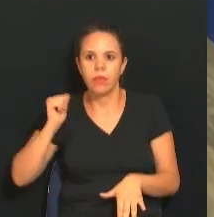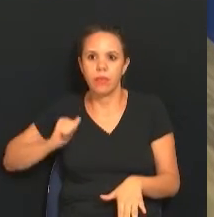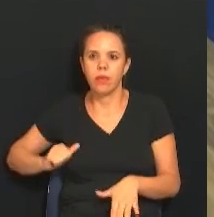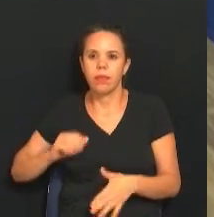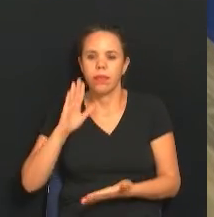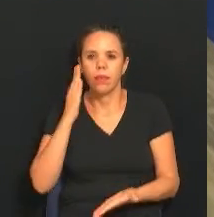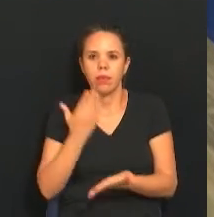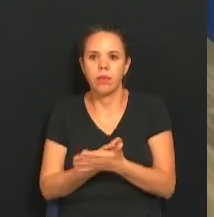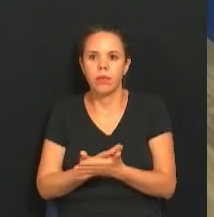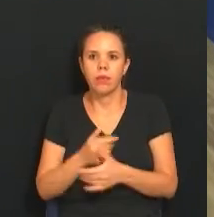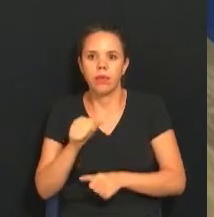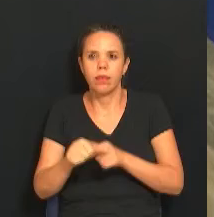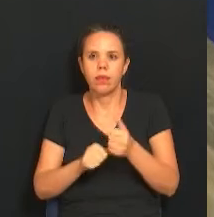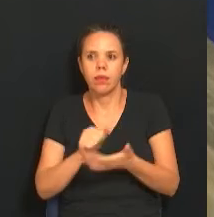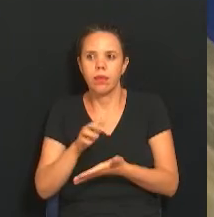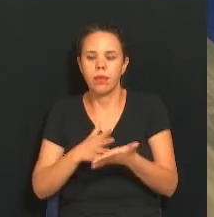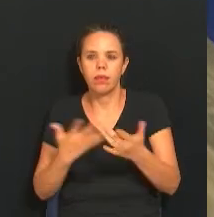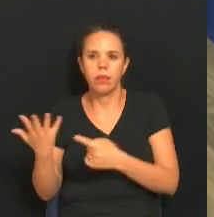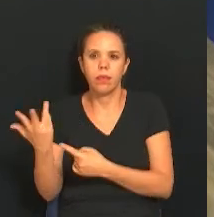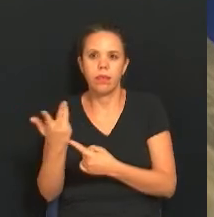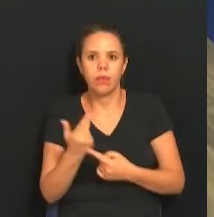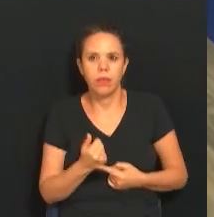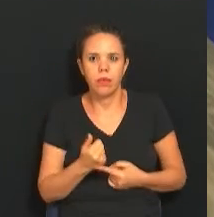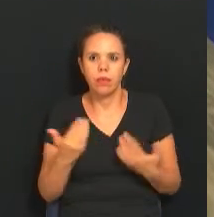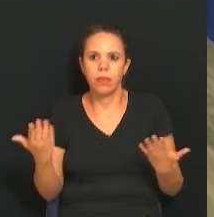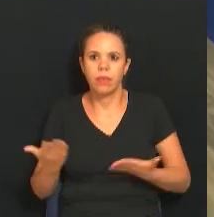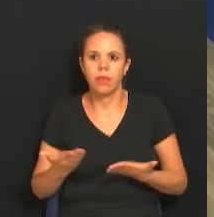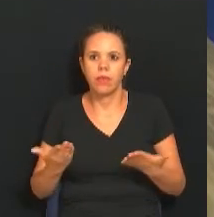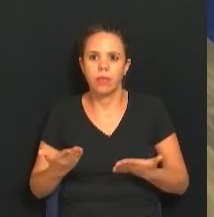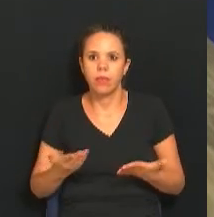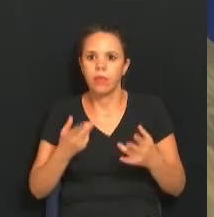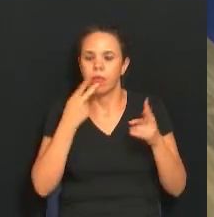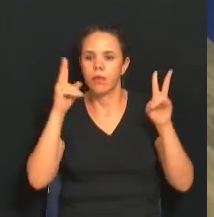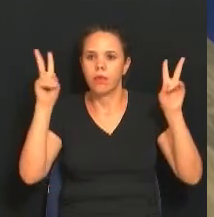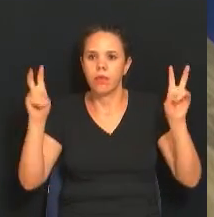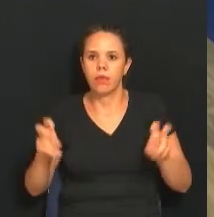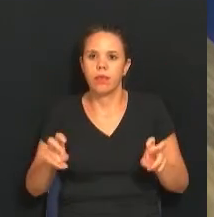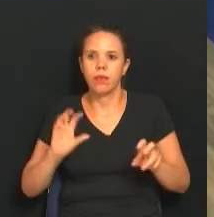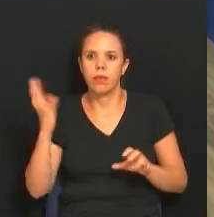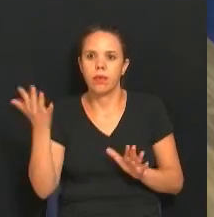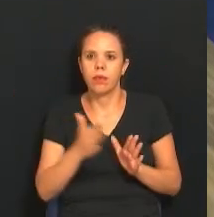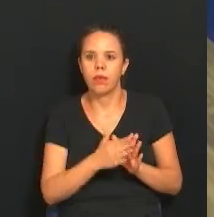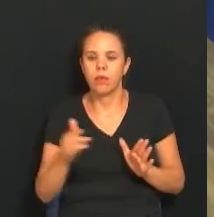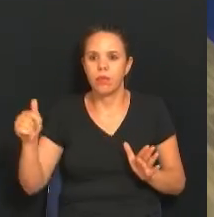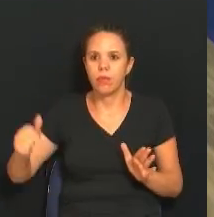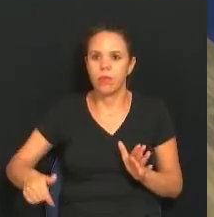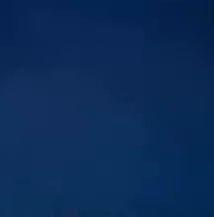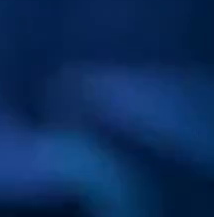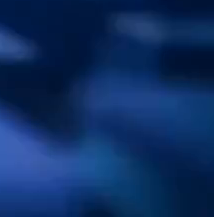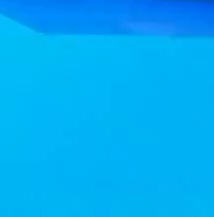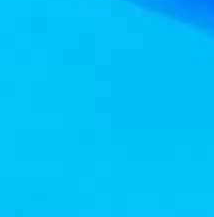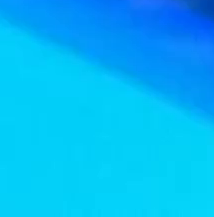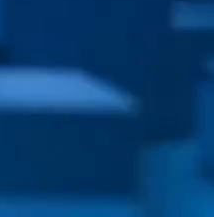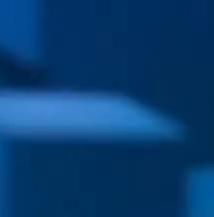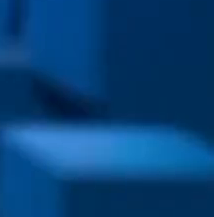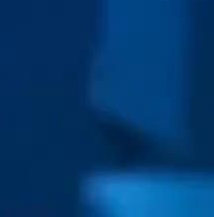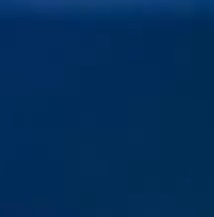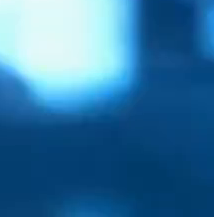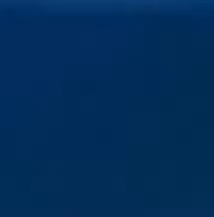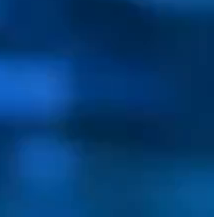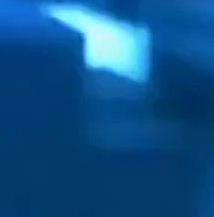para fazer alguma atividade artística agora a gente vai então falar um pouquinho do que tá acontecendo aqui na câmera né